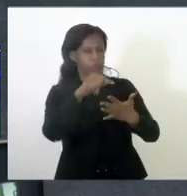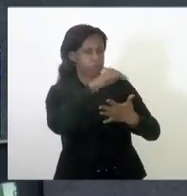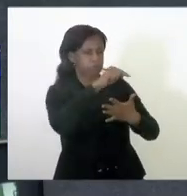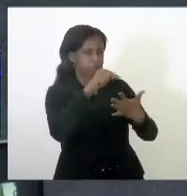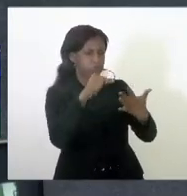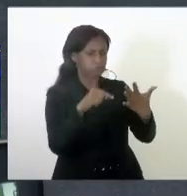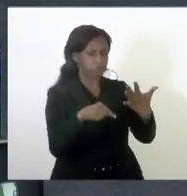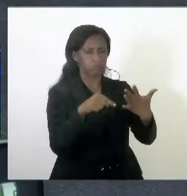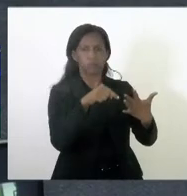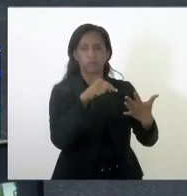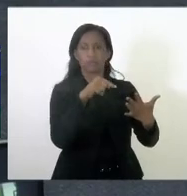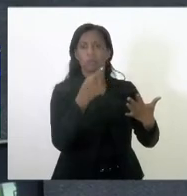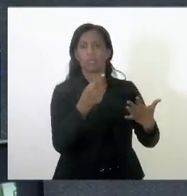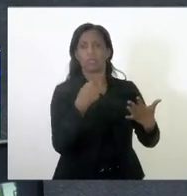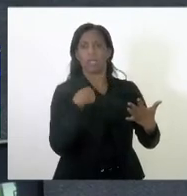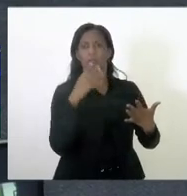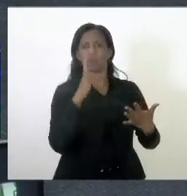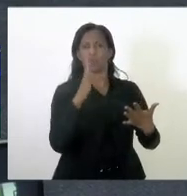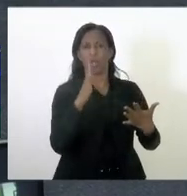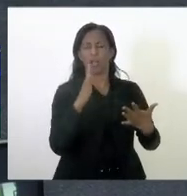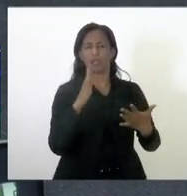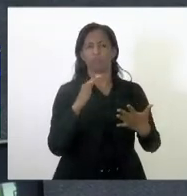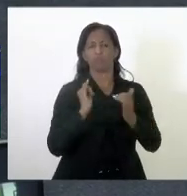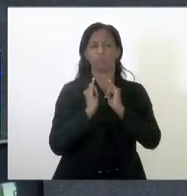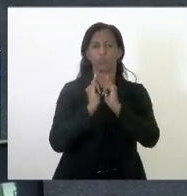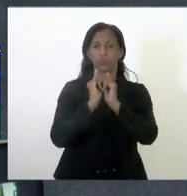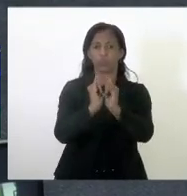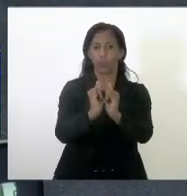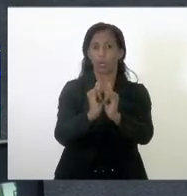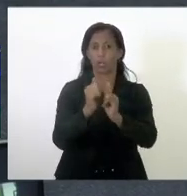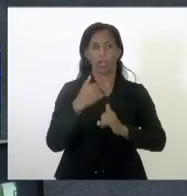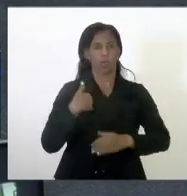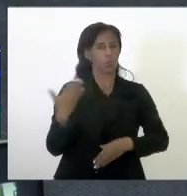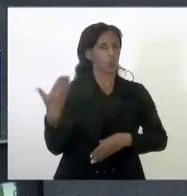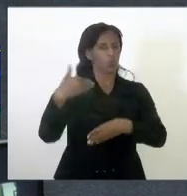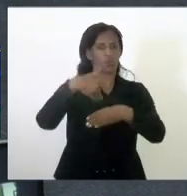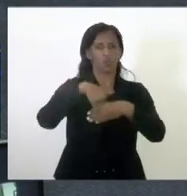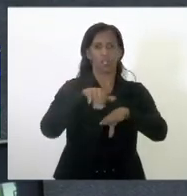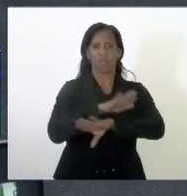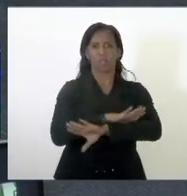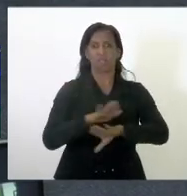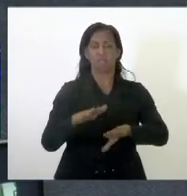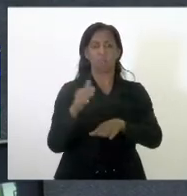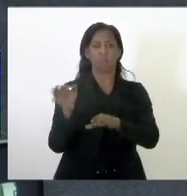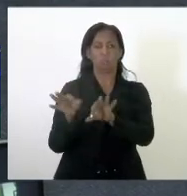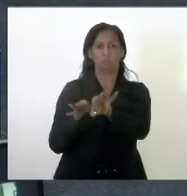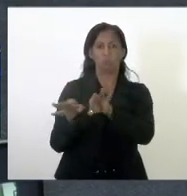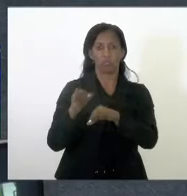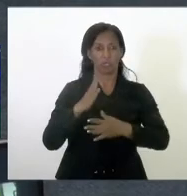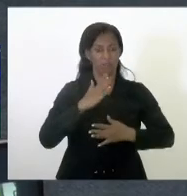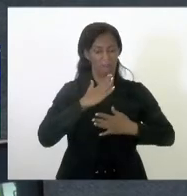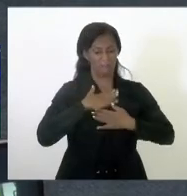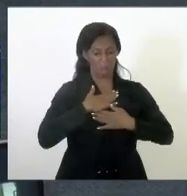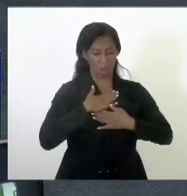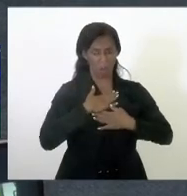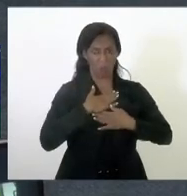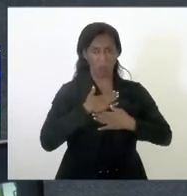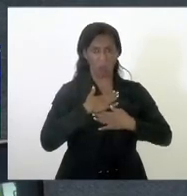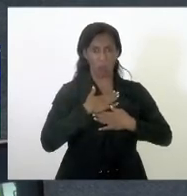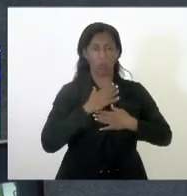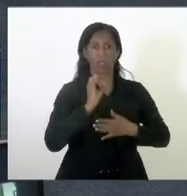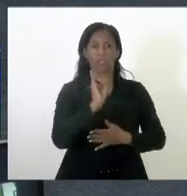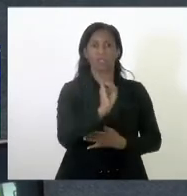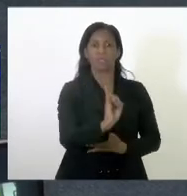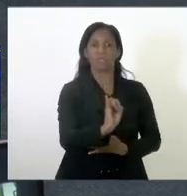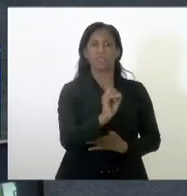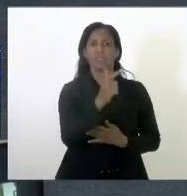eu comuniquei que eu não votaria mais nenhum projeto, nem meu, se não